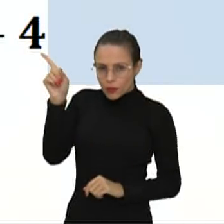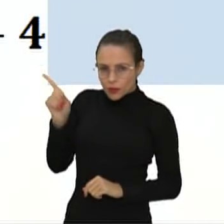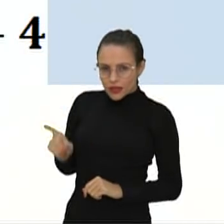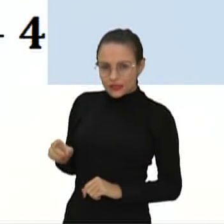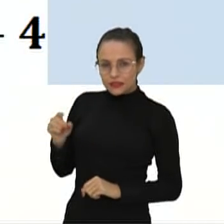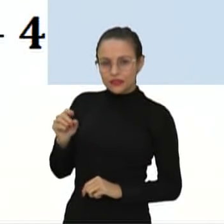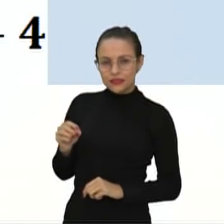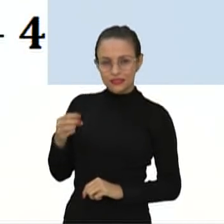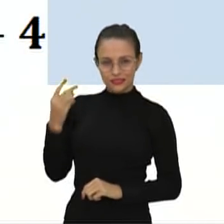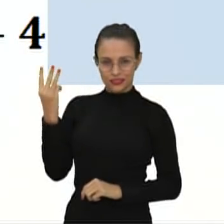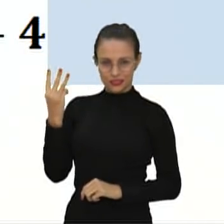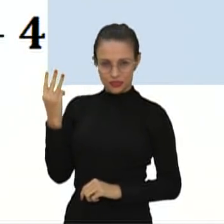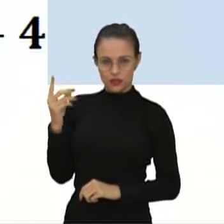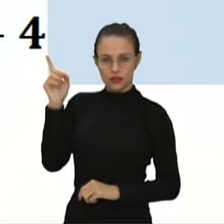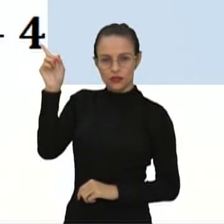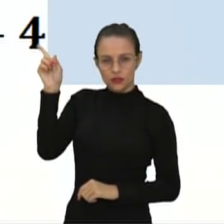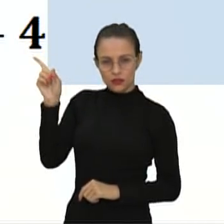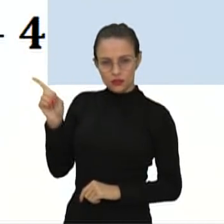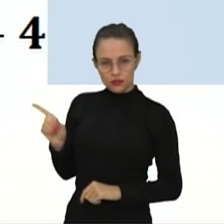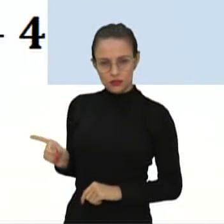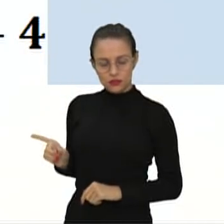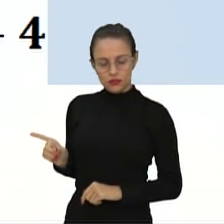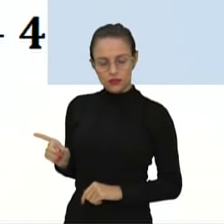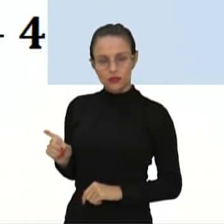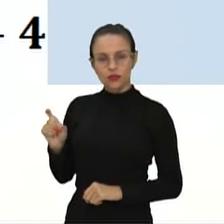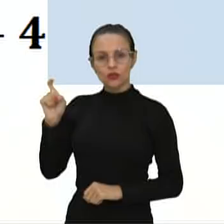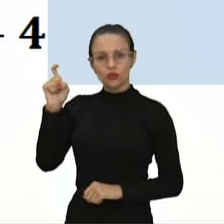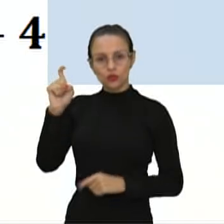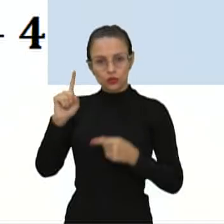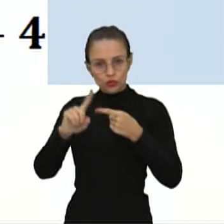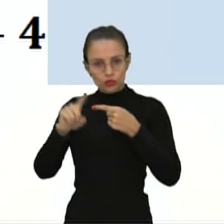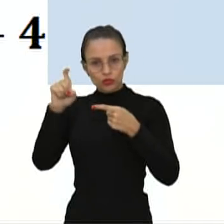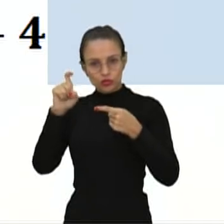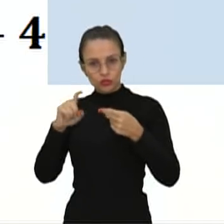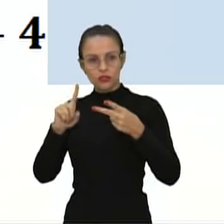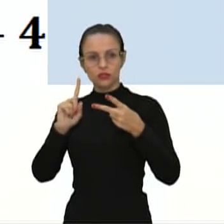modalidades sugeridas ali no problema, que é o x, que